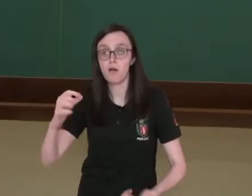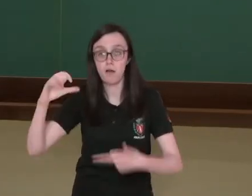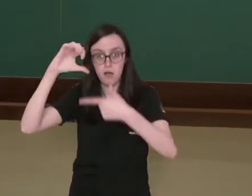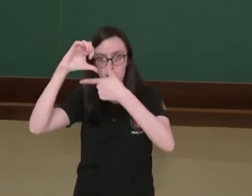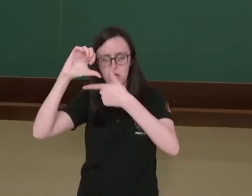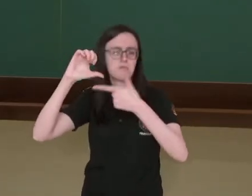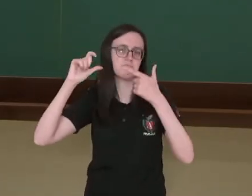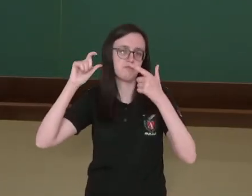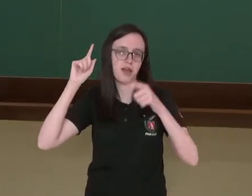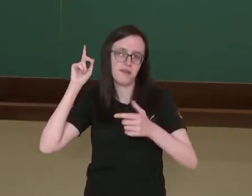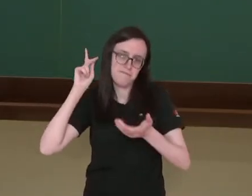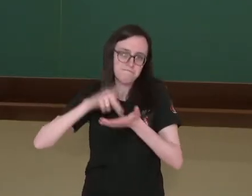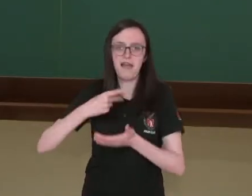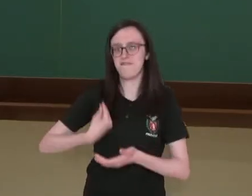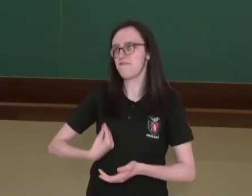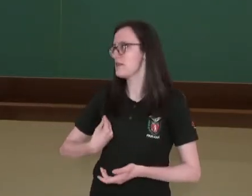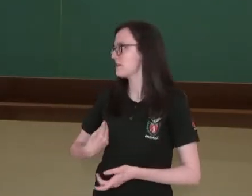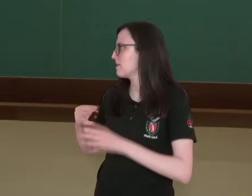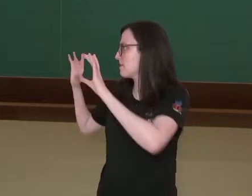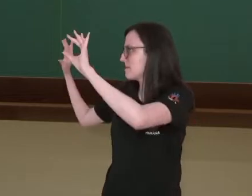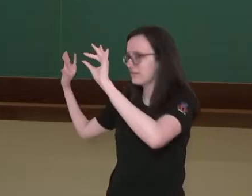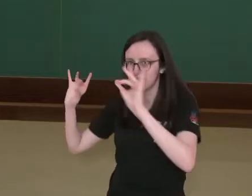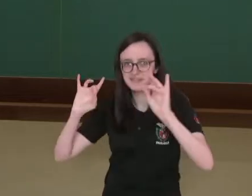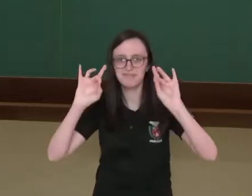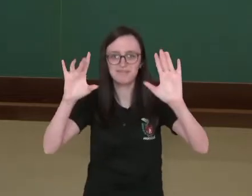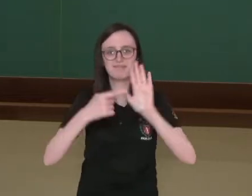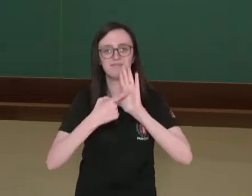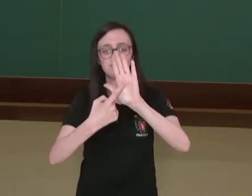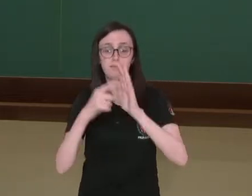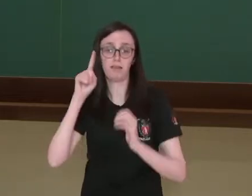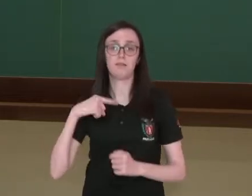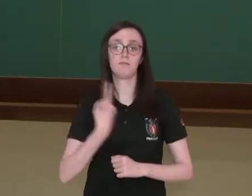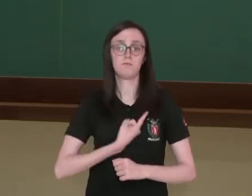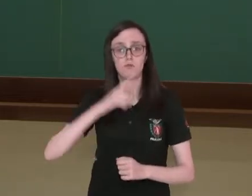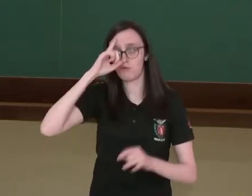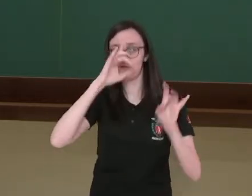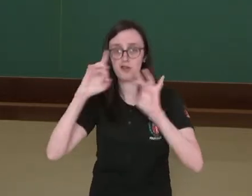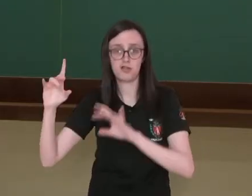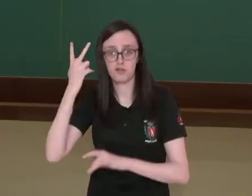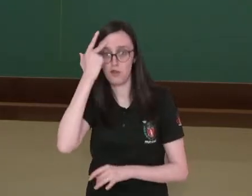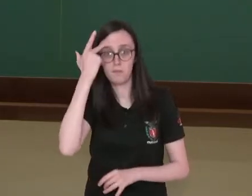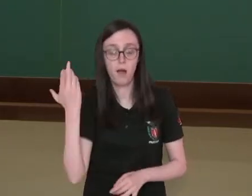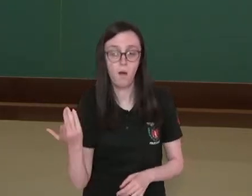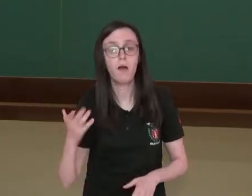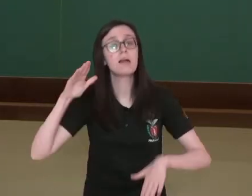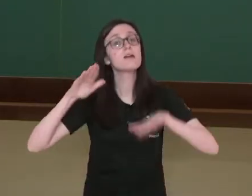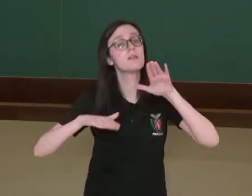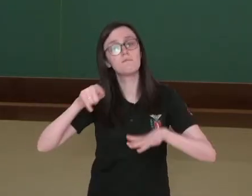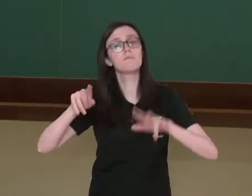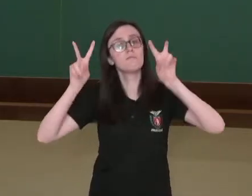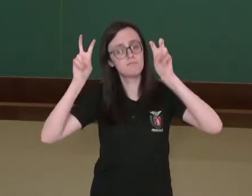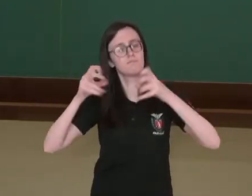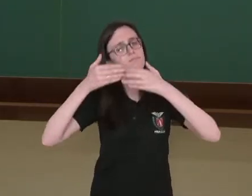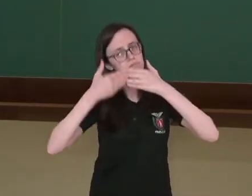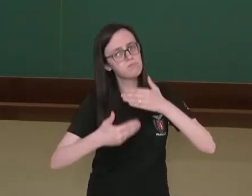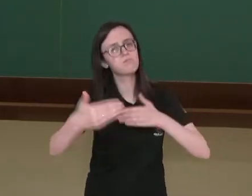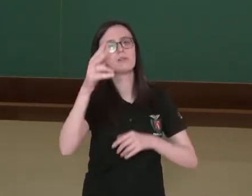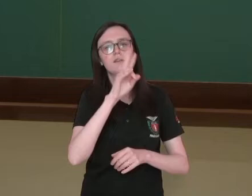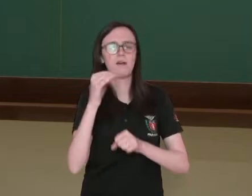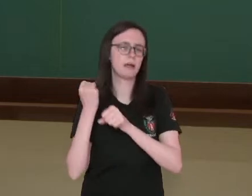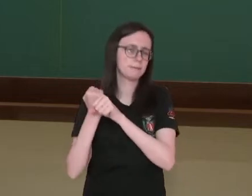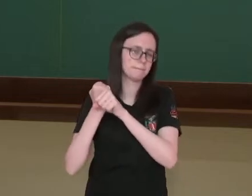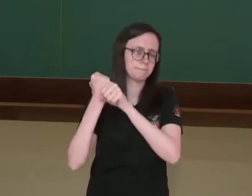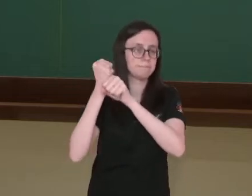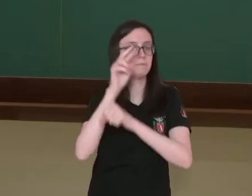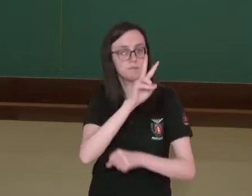totalmente prático, tratando de um assunto que é do nosso cotidiano, né? E talvez vai ser um assunto aí nos próximos